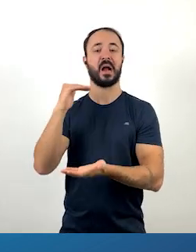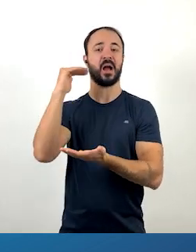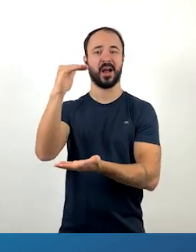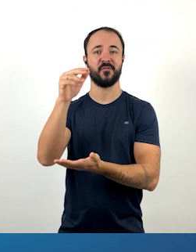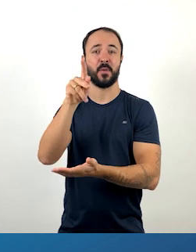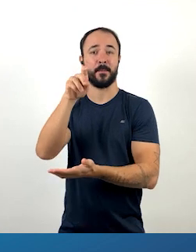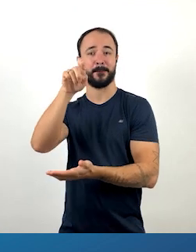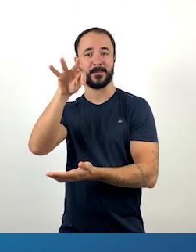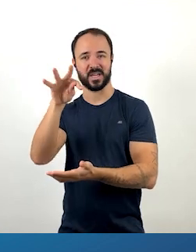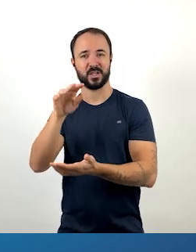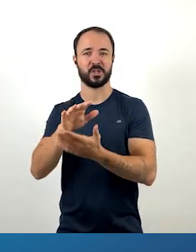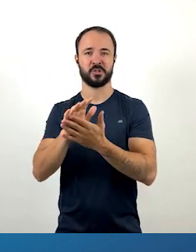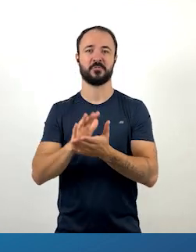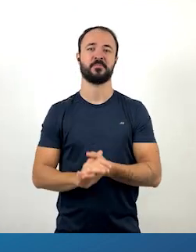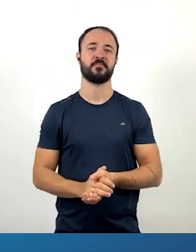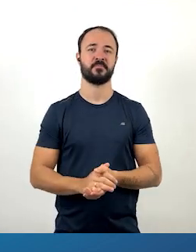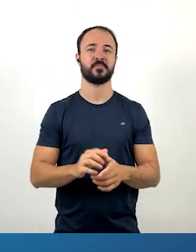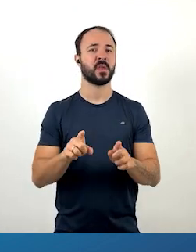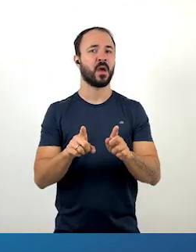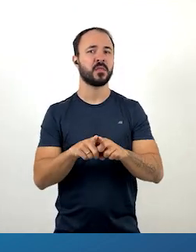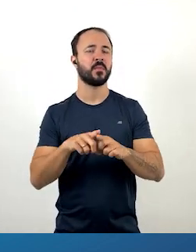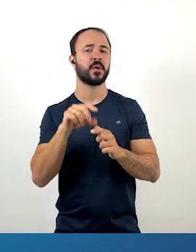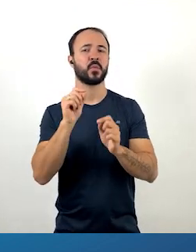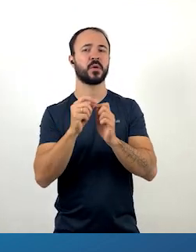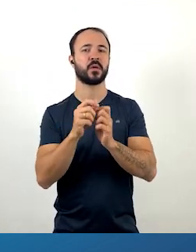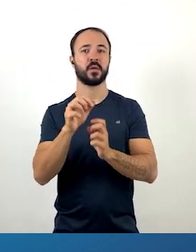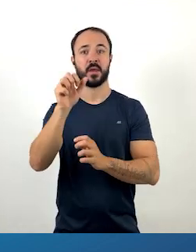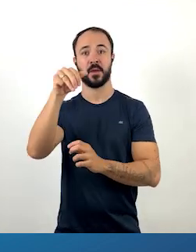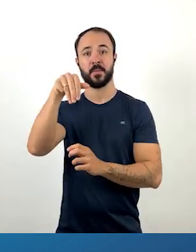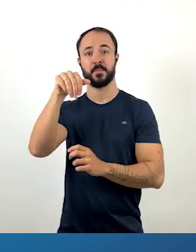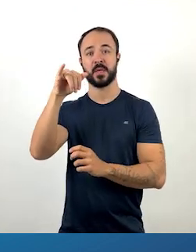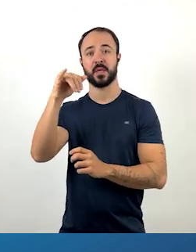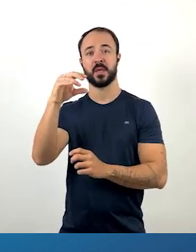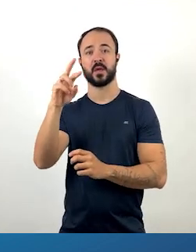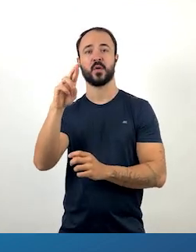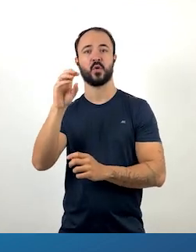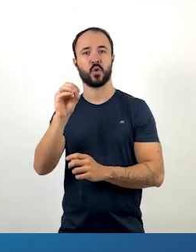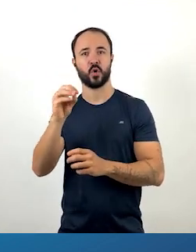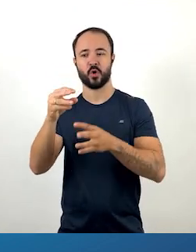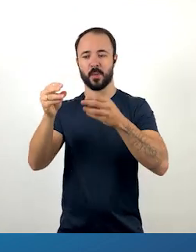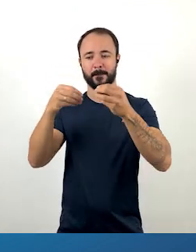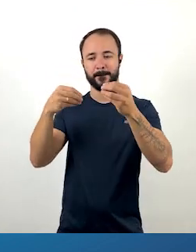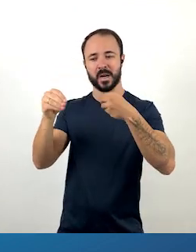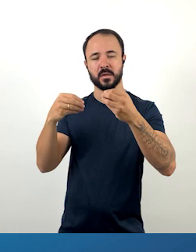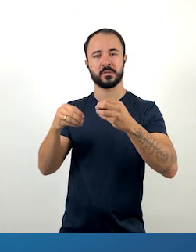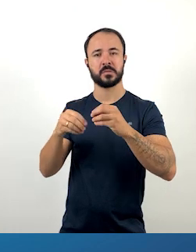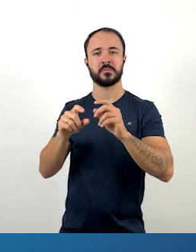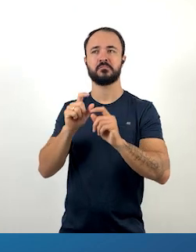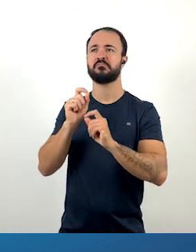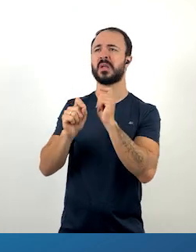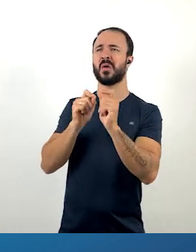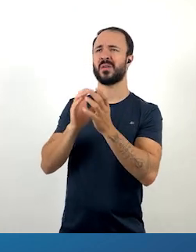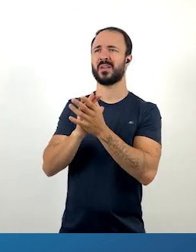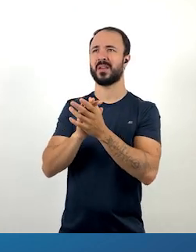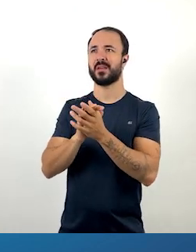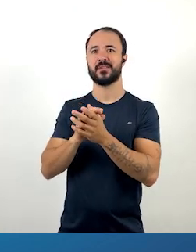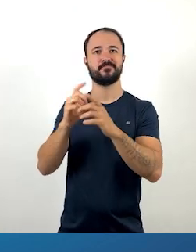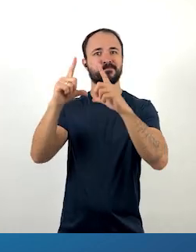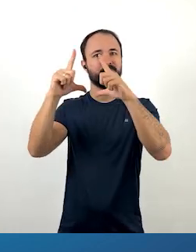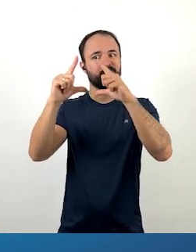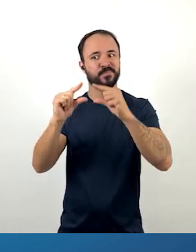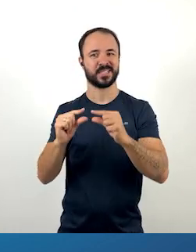que são descartadas de forma irregular, nós também temos o problema dos microplásticos. Como o nome já diz, microplásticos são